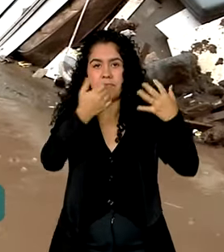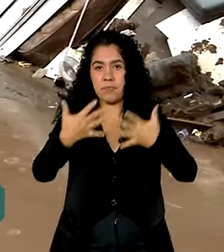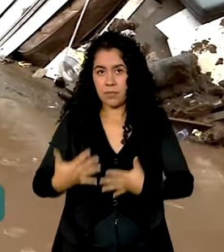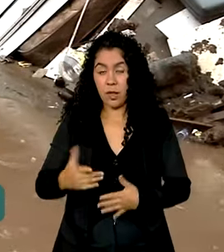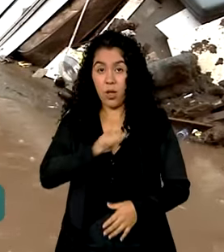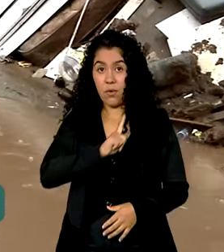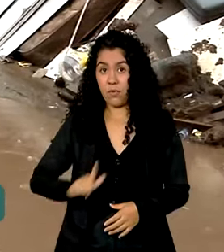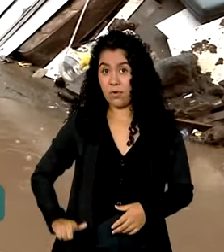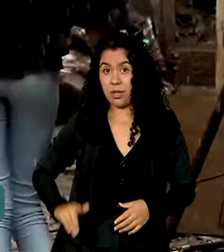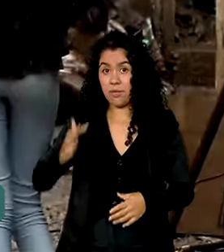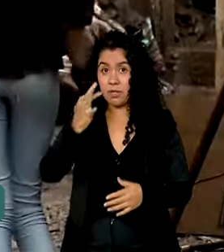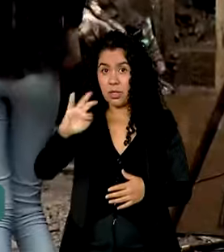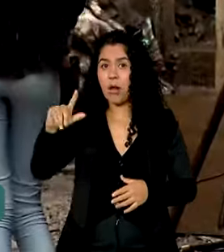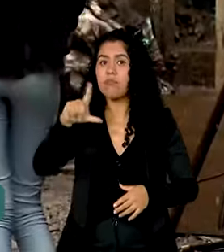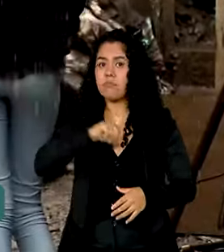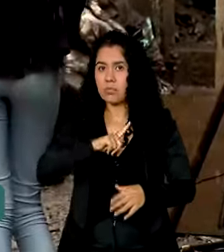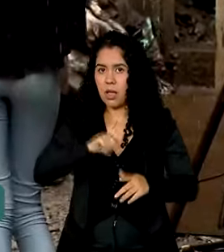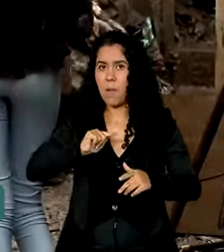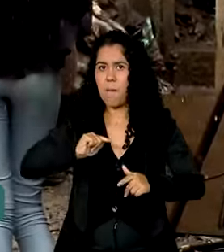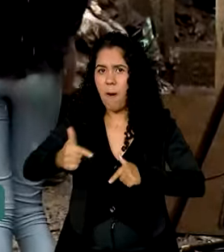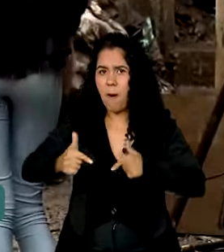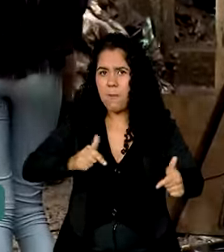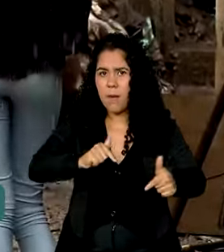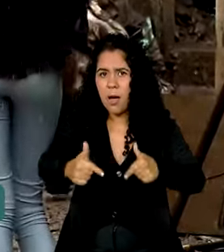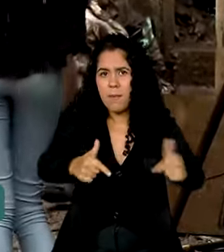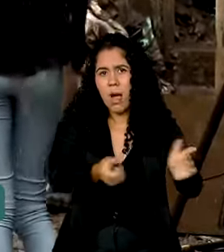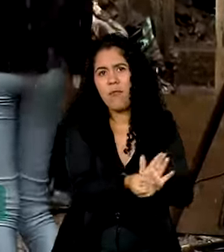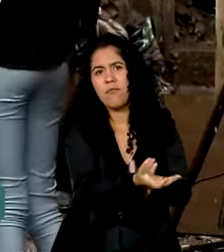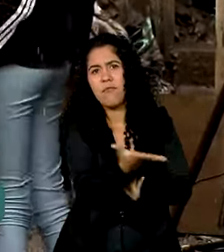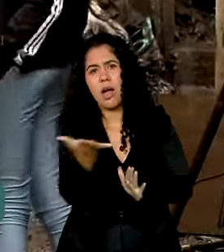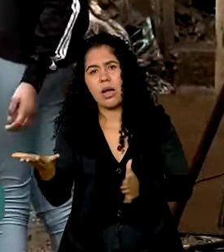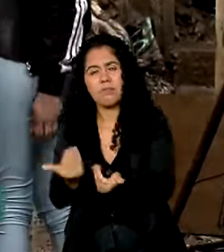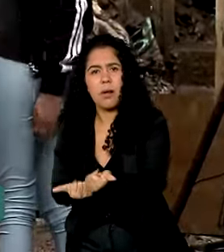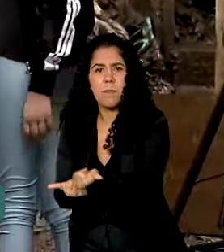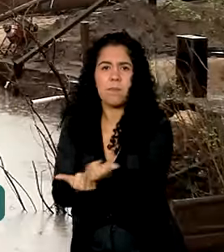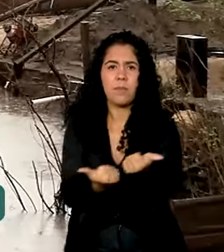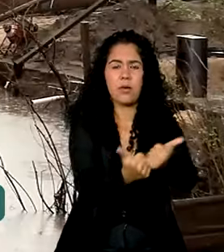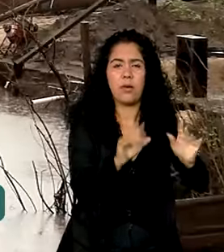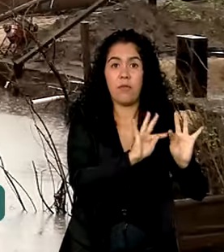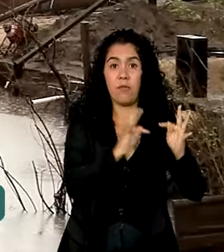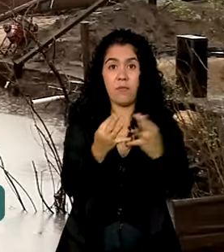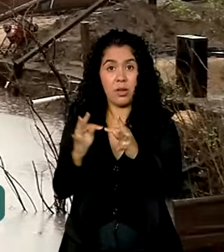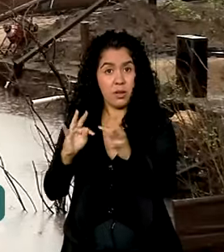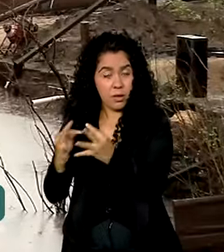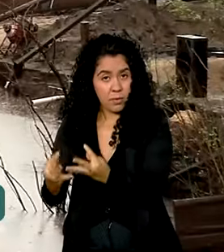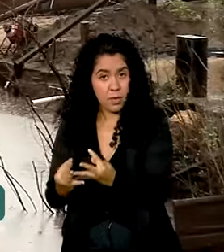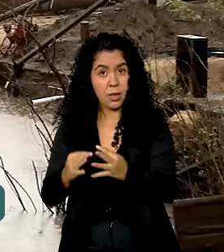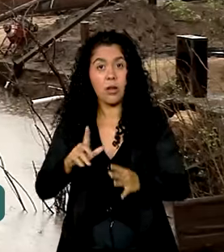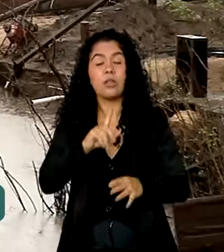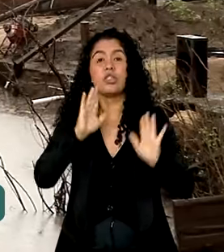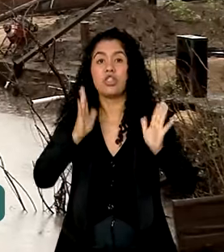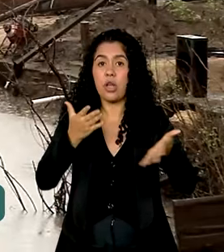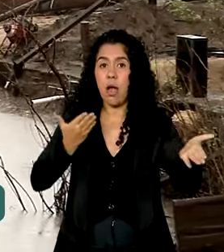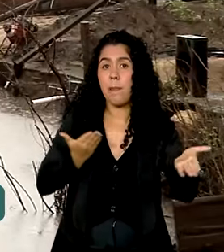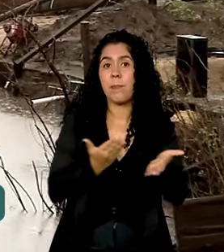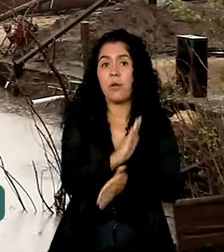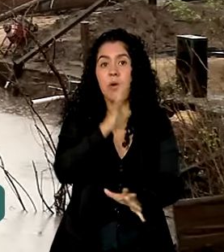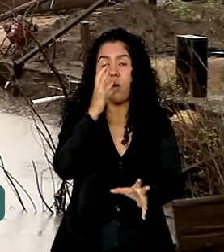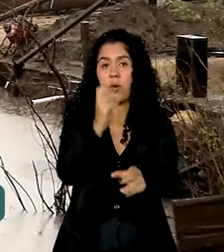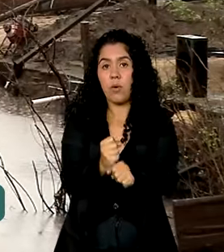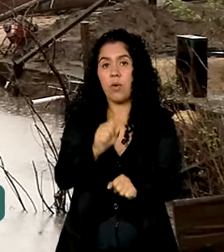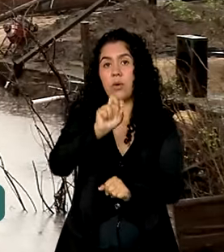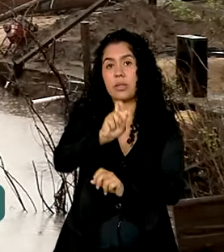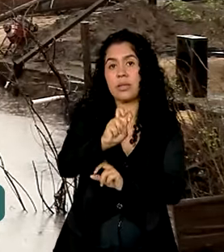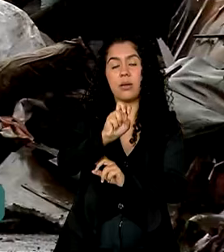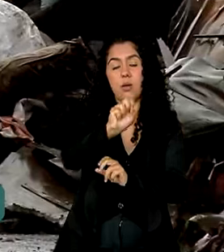frentes para ajudar as cidades e as famílias gaúchas a se reerguerem nesse momento. O governo já aprovou 85